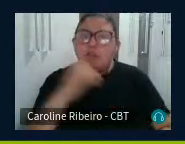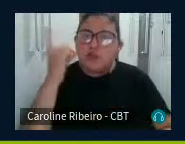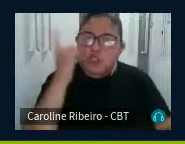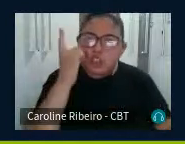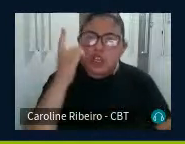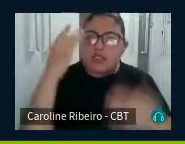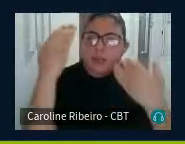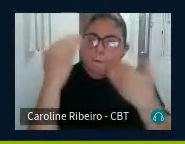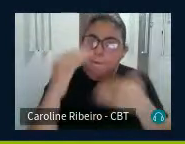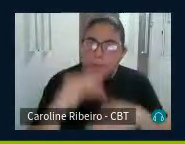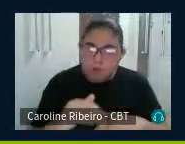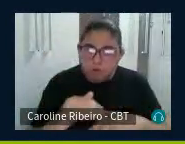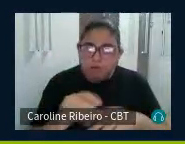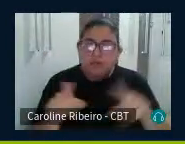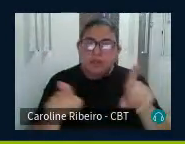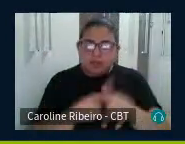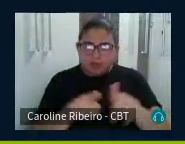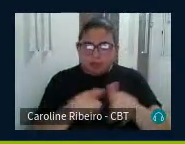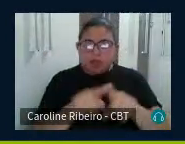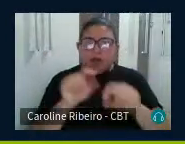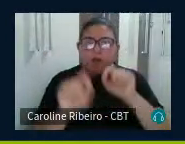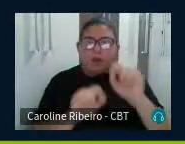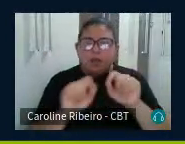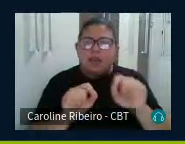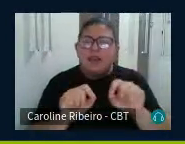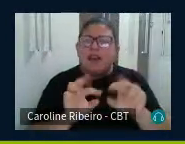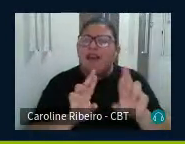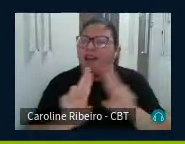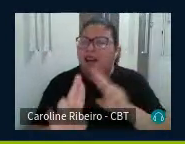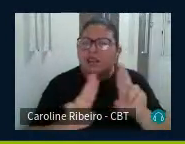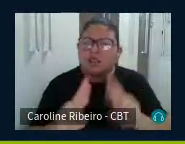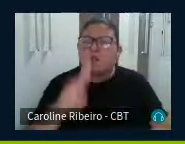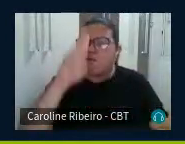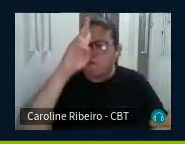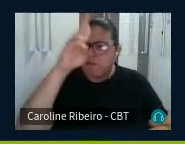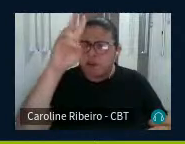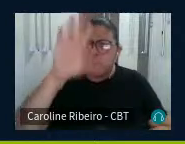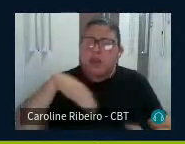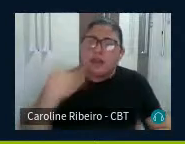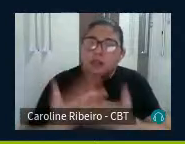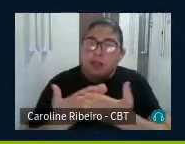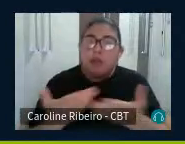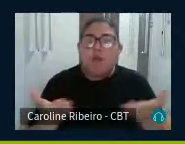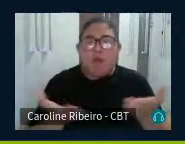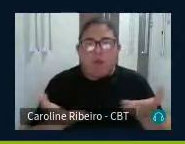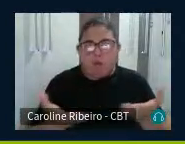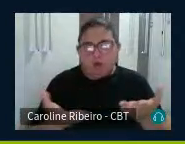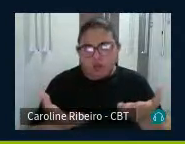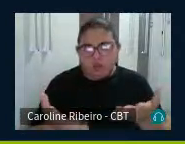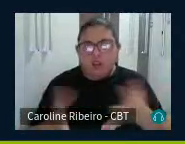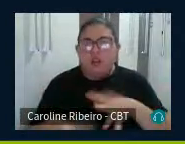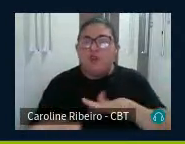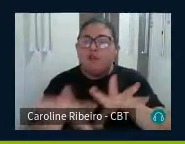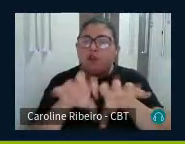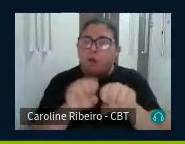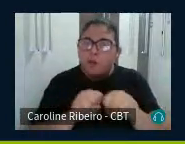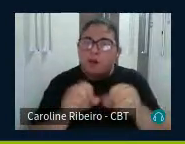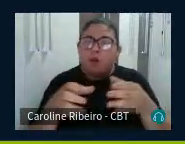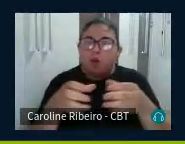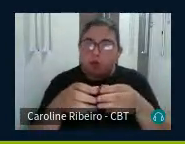provas, a nossa relação foi muito forte. É ainda, até hoje, muito forte. Nós formamos um grupo no WhatsApp.